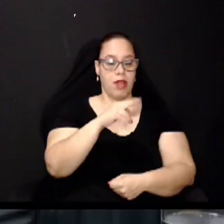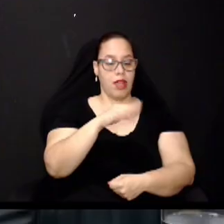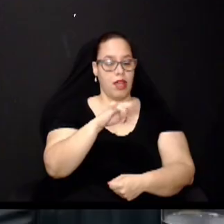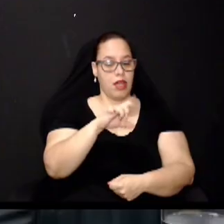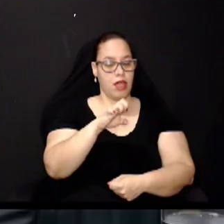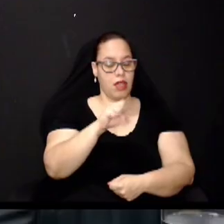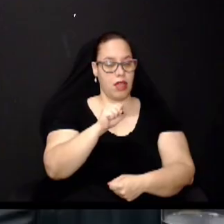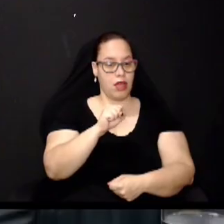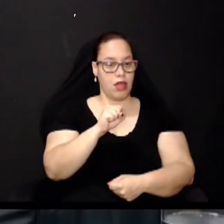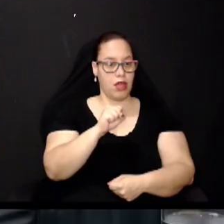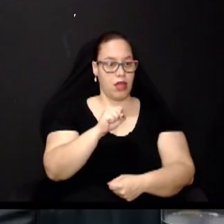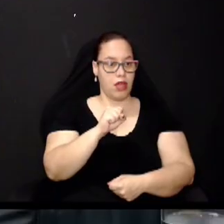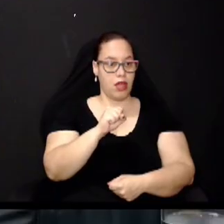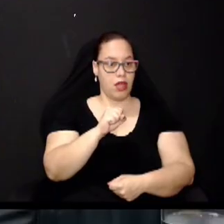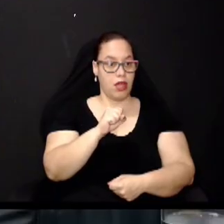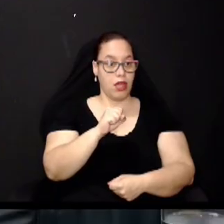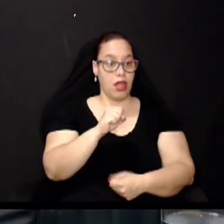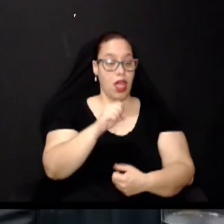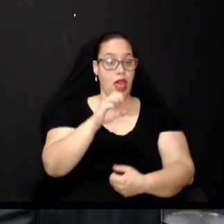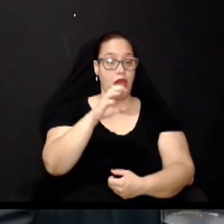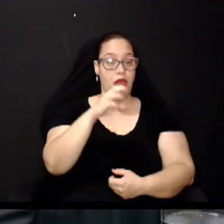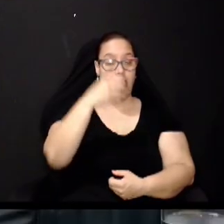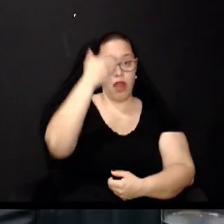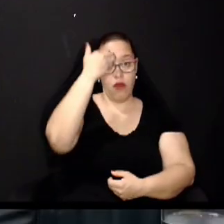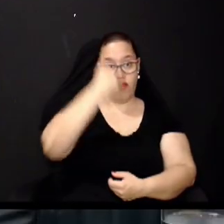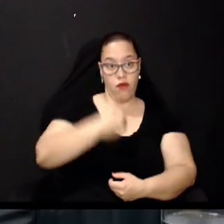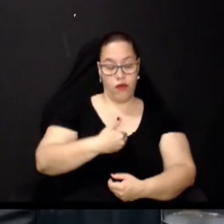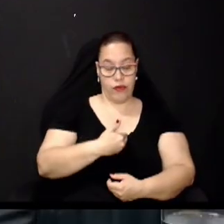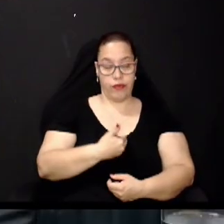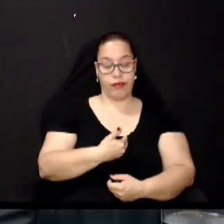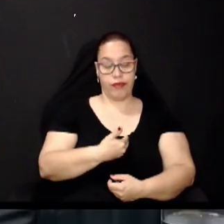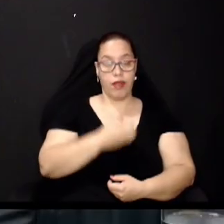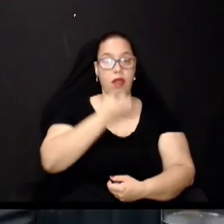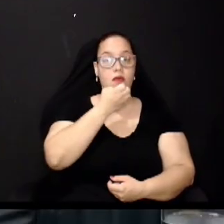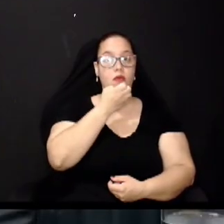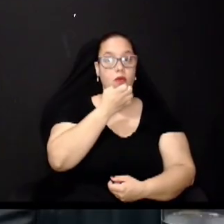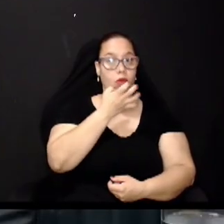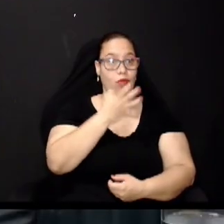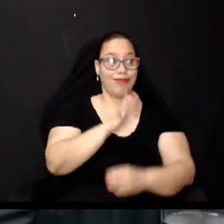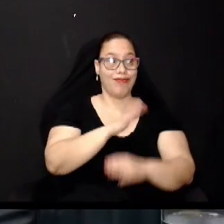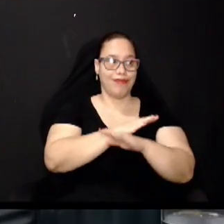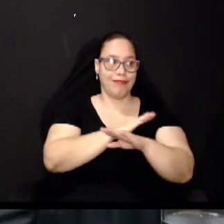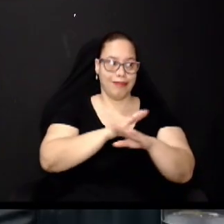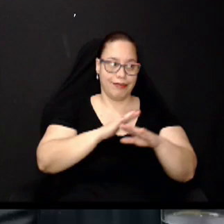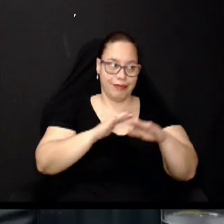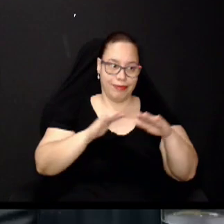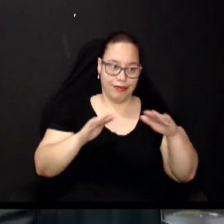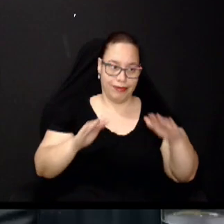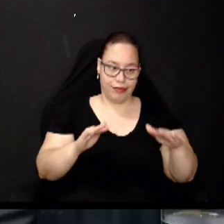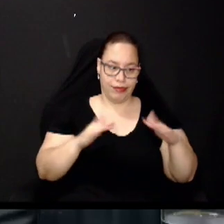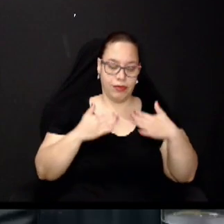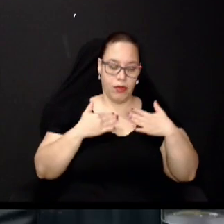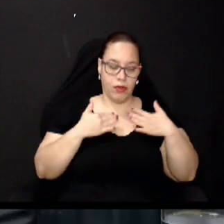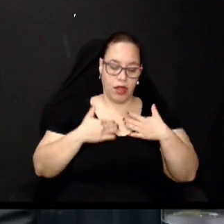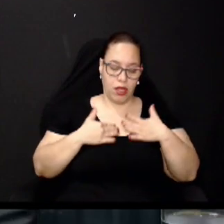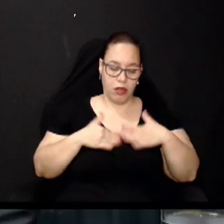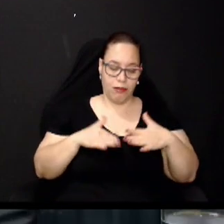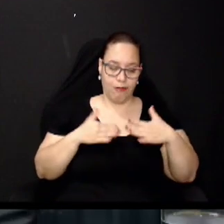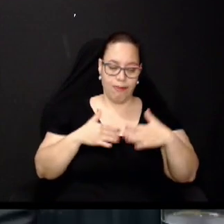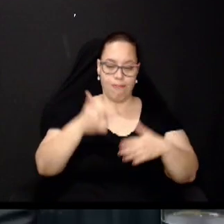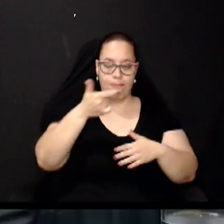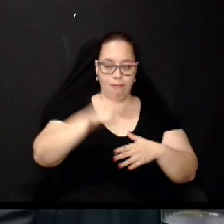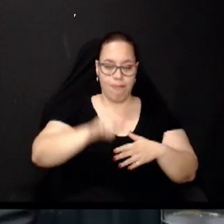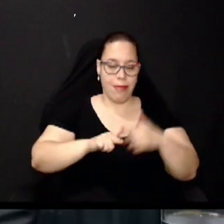repetição. Então isso precisa estar muito bem estabilizado, isso precisa estar pacificado para que não se repita num